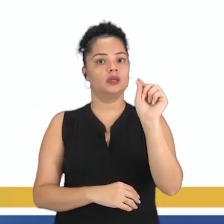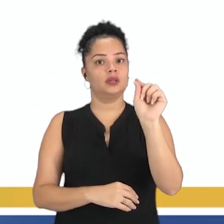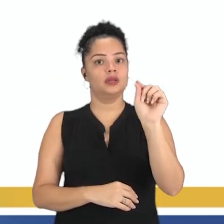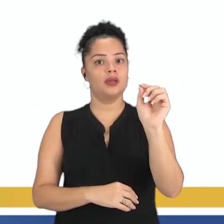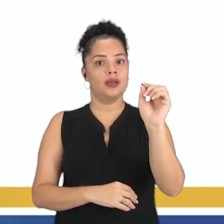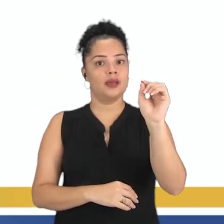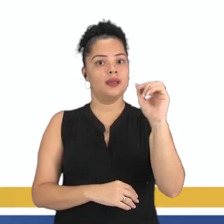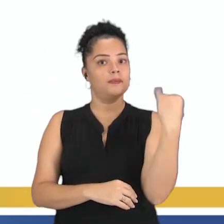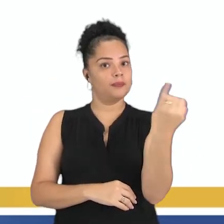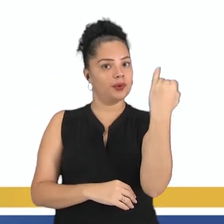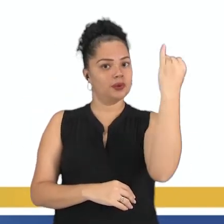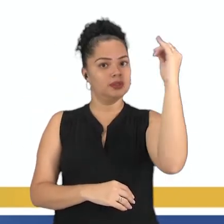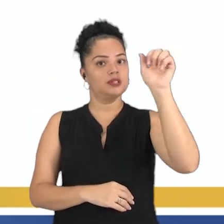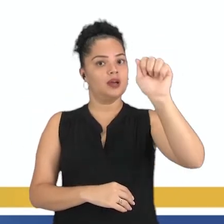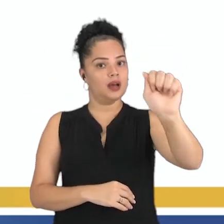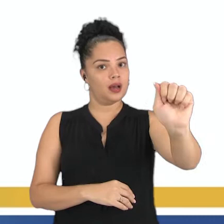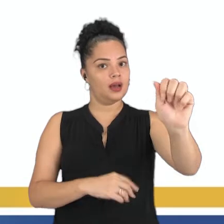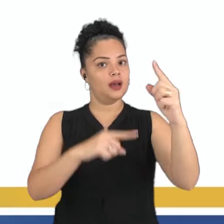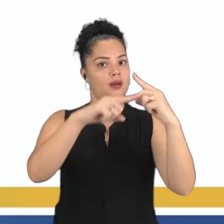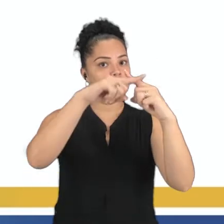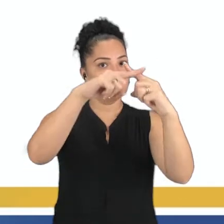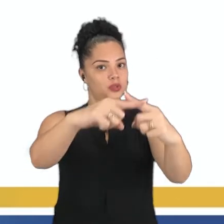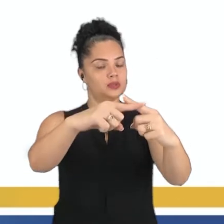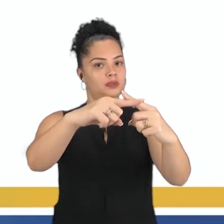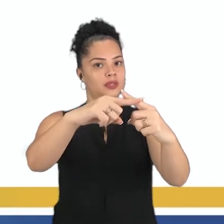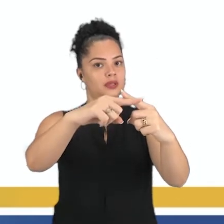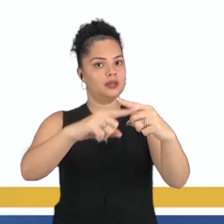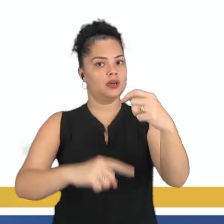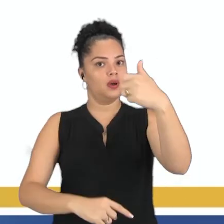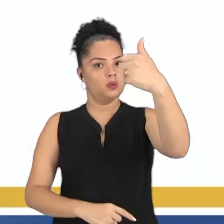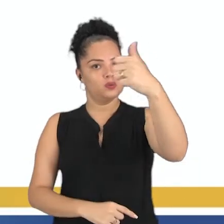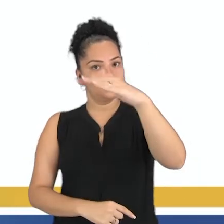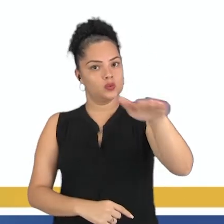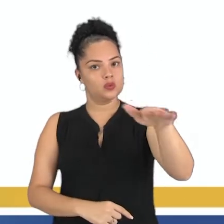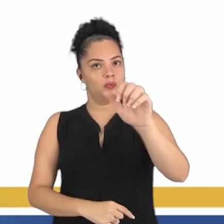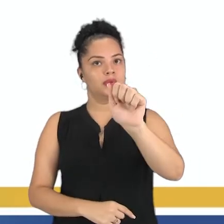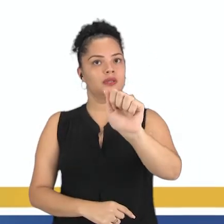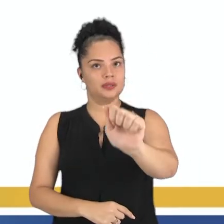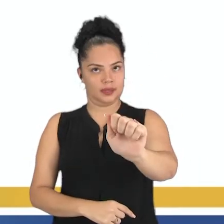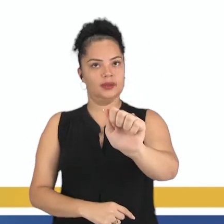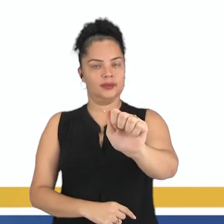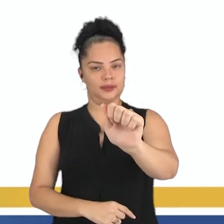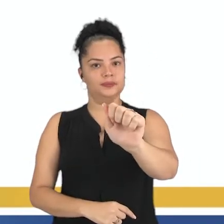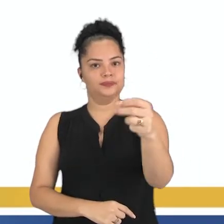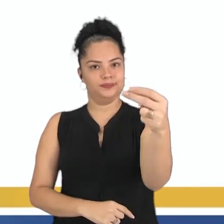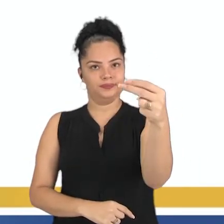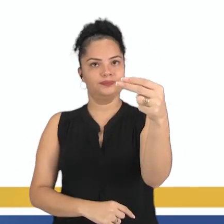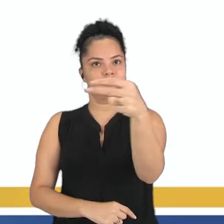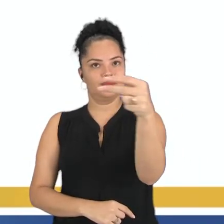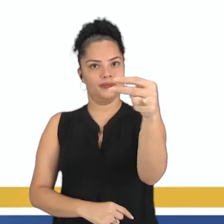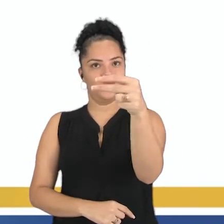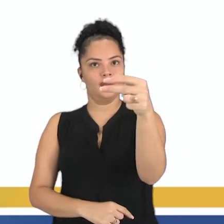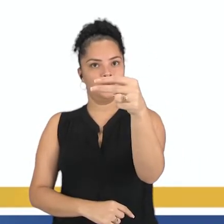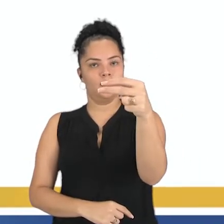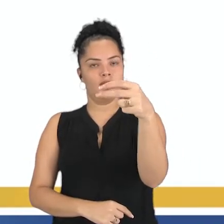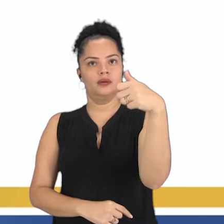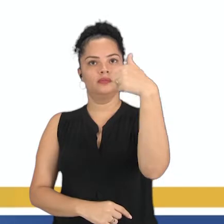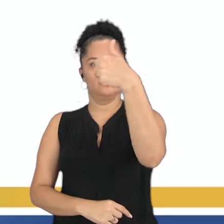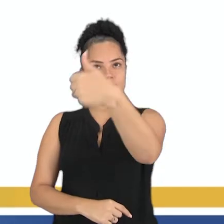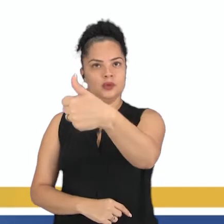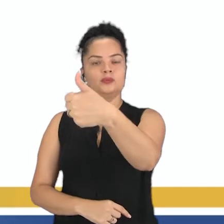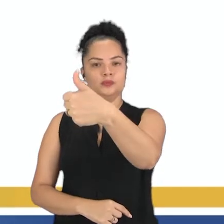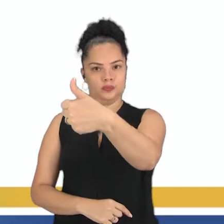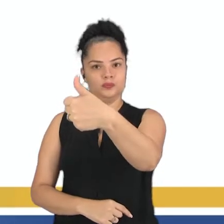importante. A multiplicado por 1 sobre A, ou seja, um número racional não nulo multiplicado pelo seu inverso